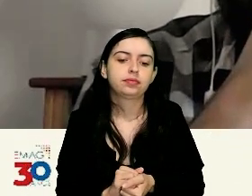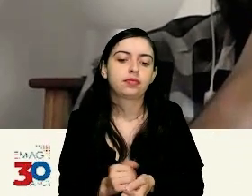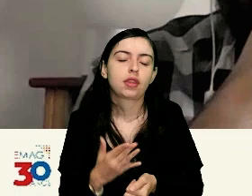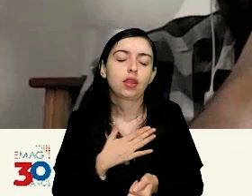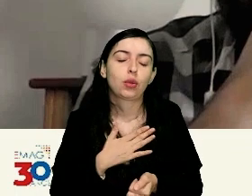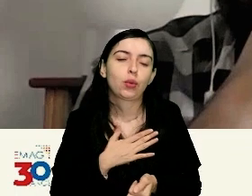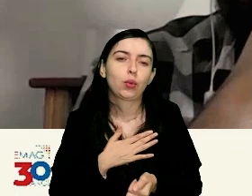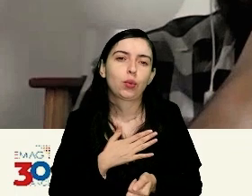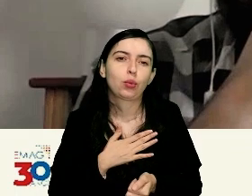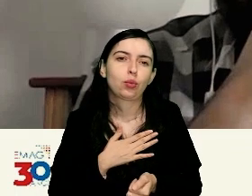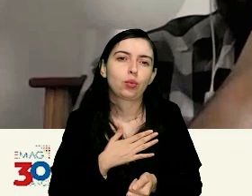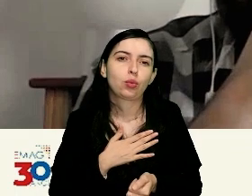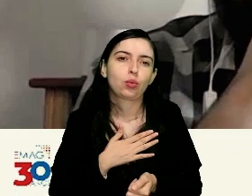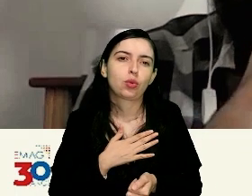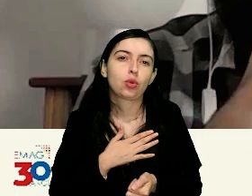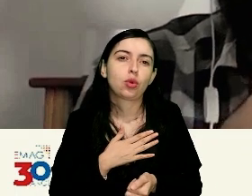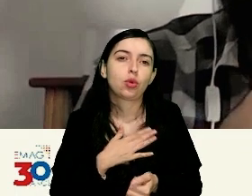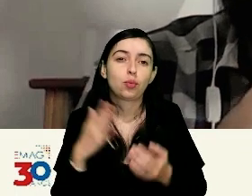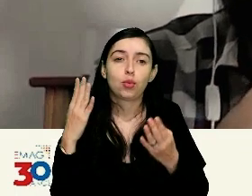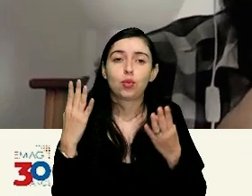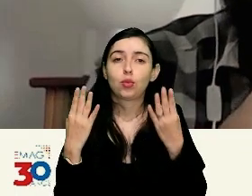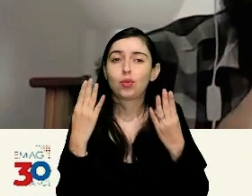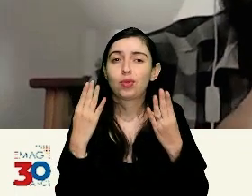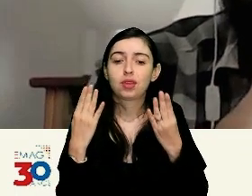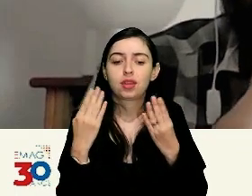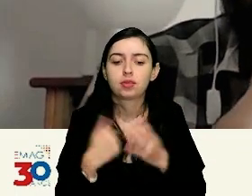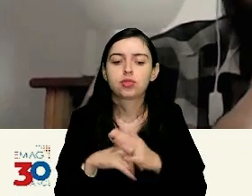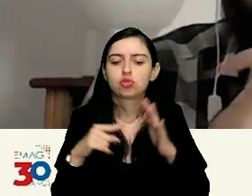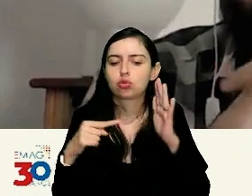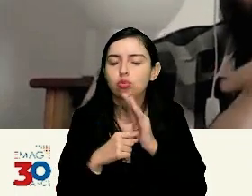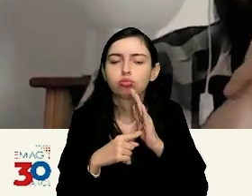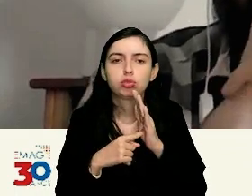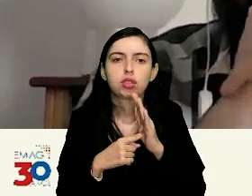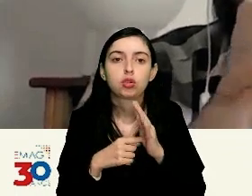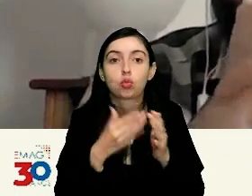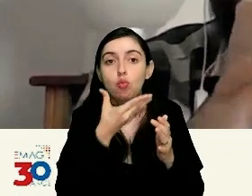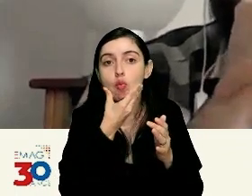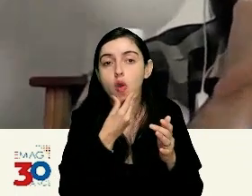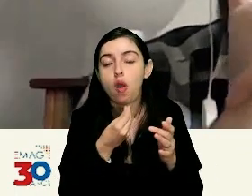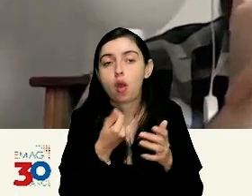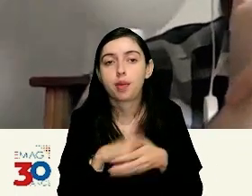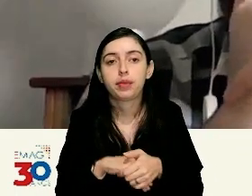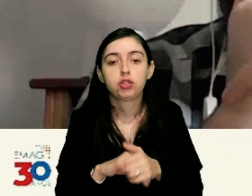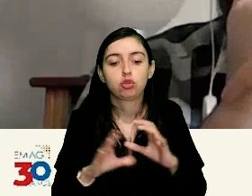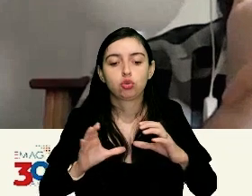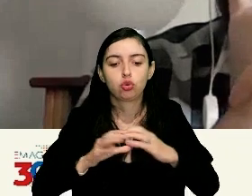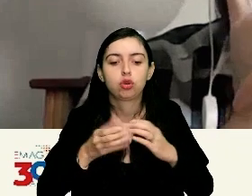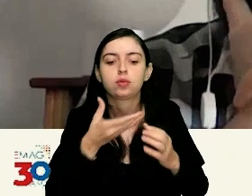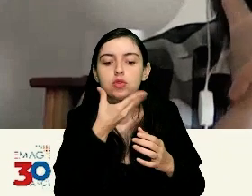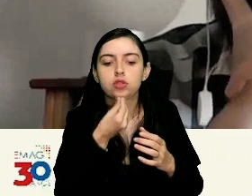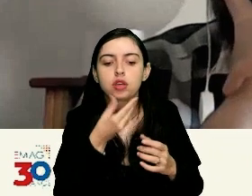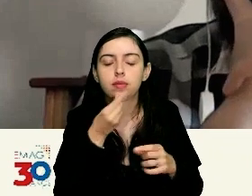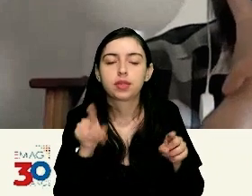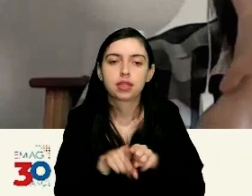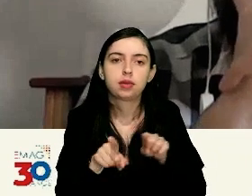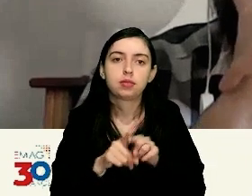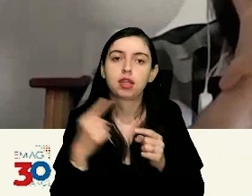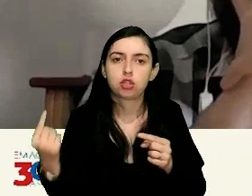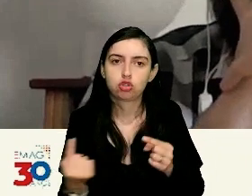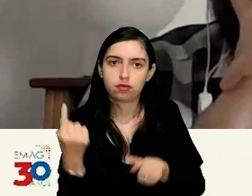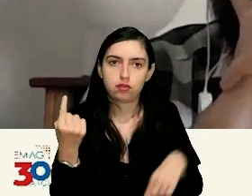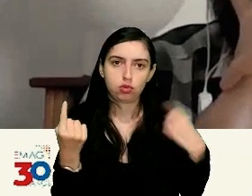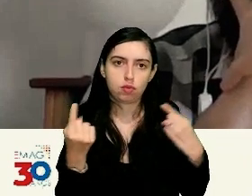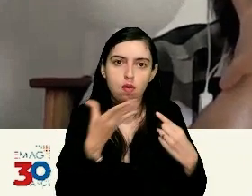como terapeuta, enfim, quem lidar diretamente com homens, com grupos de homens, mas também de forma individual, eu gosto de fazer